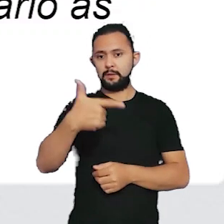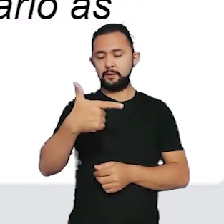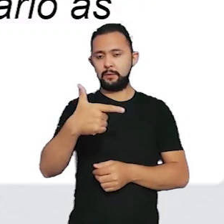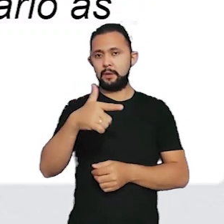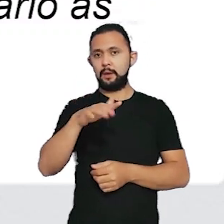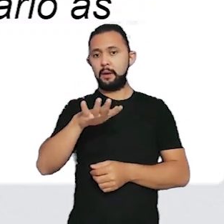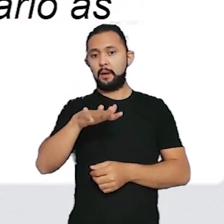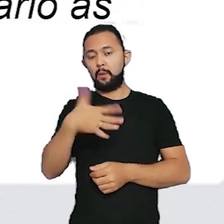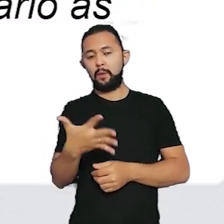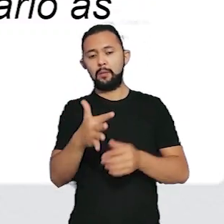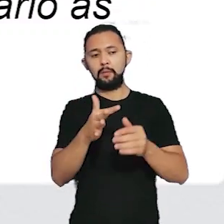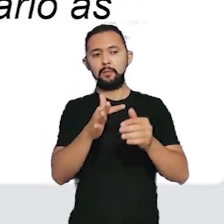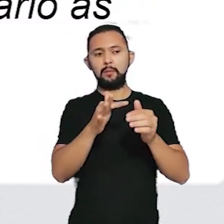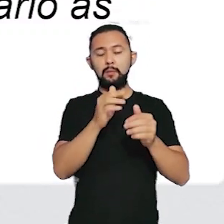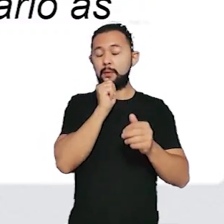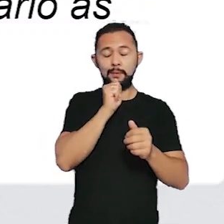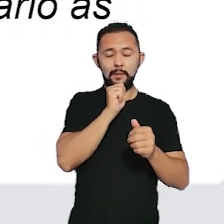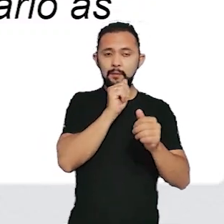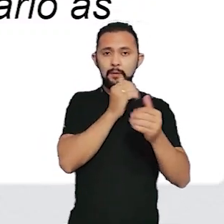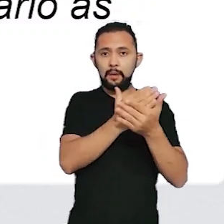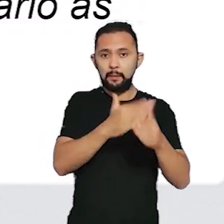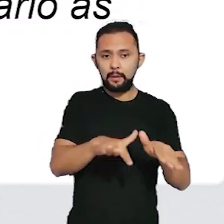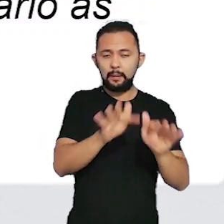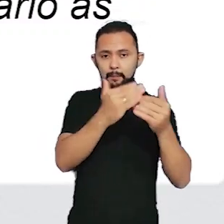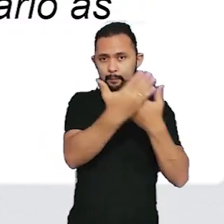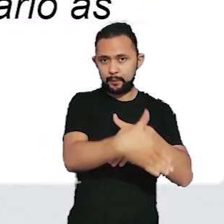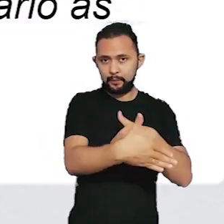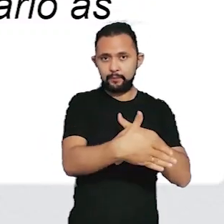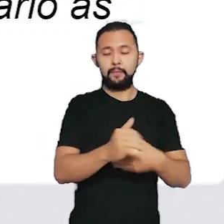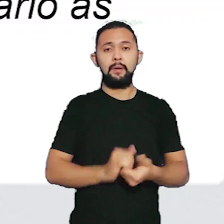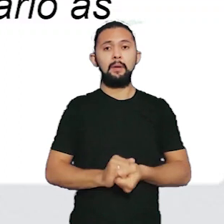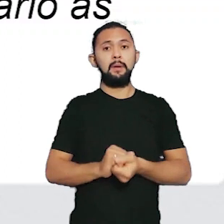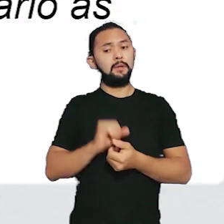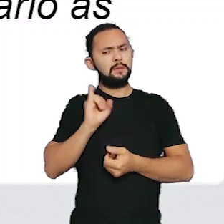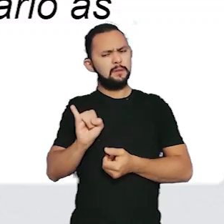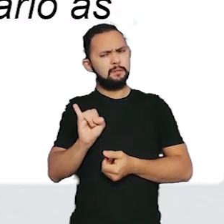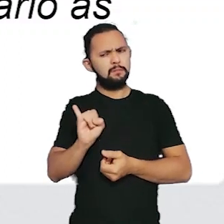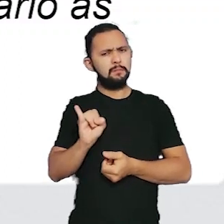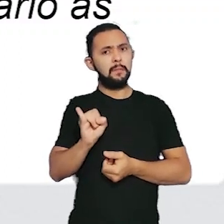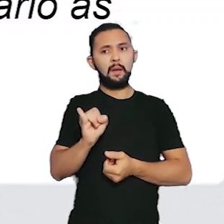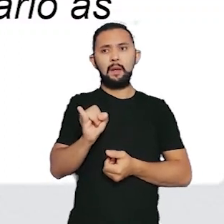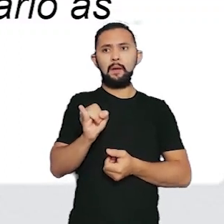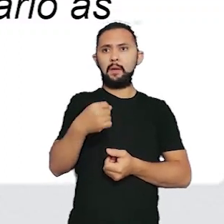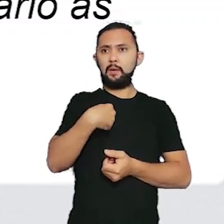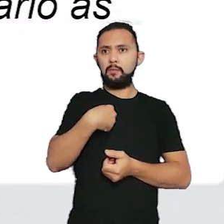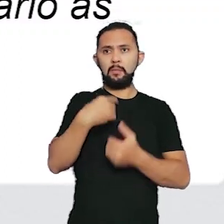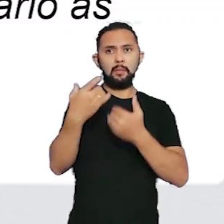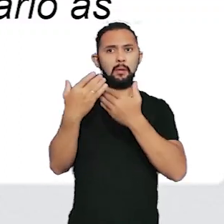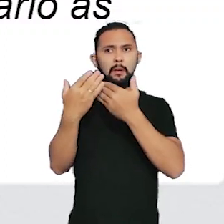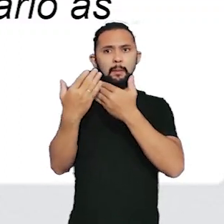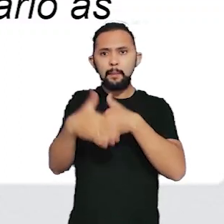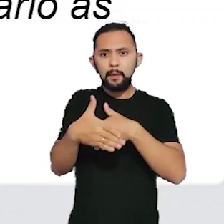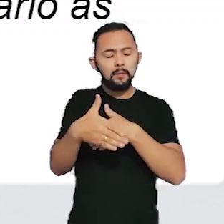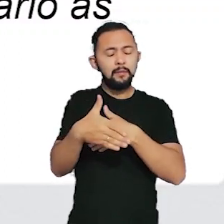apesar de não terem terminado a prova. Se eu não terminei a prova, a